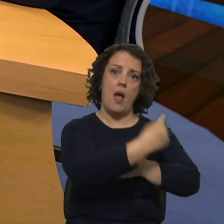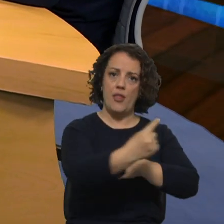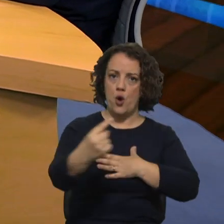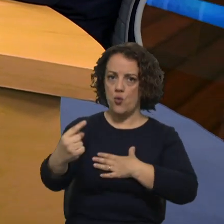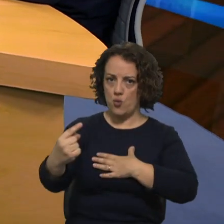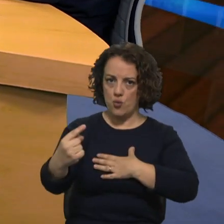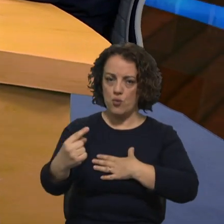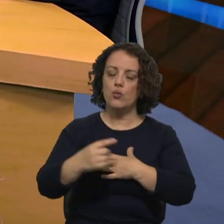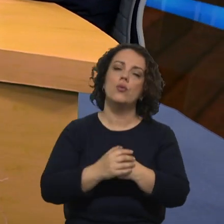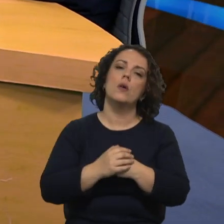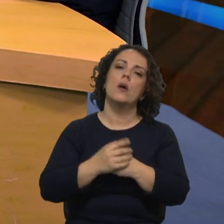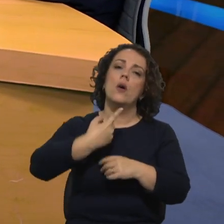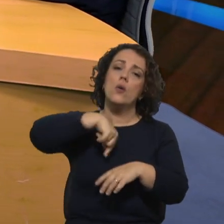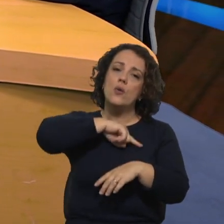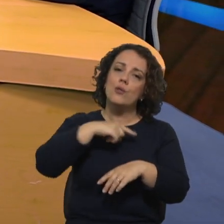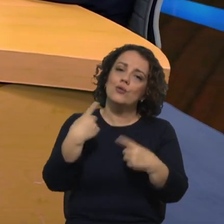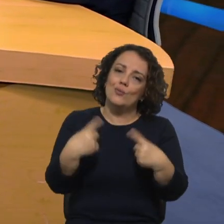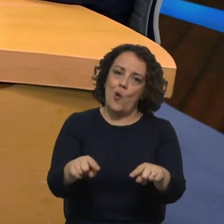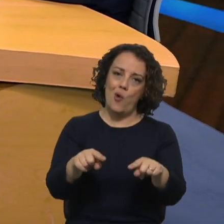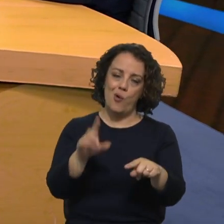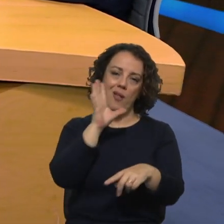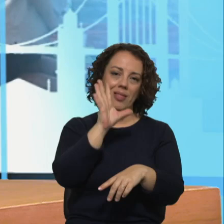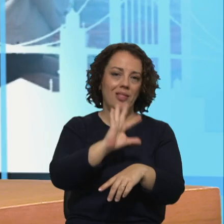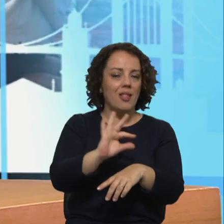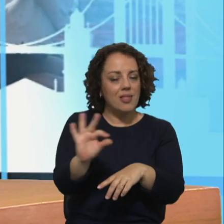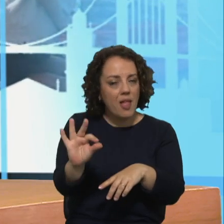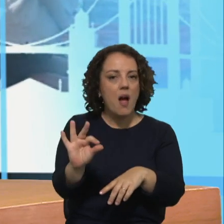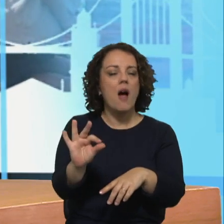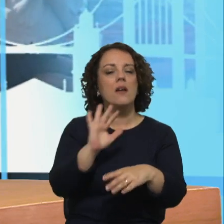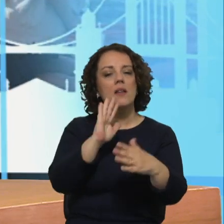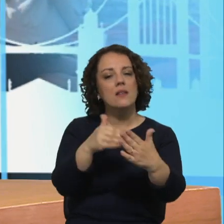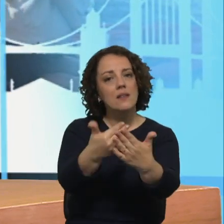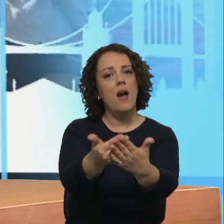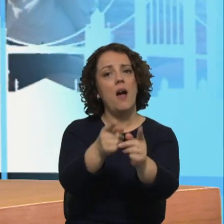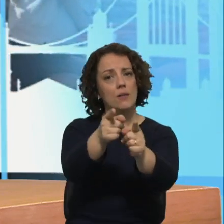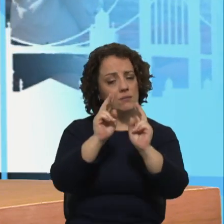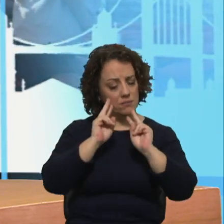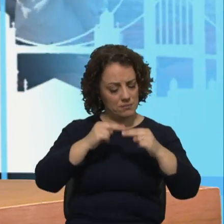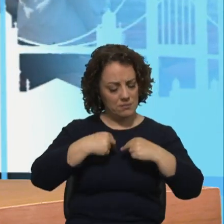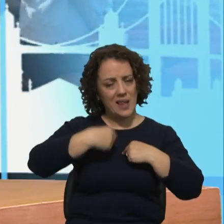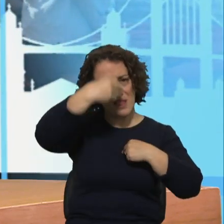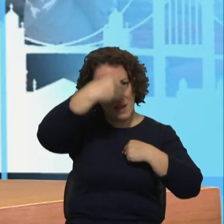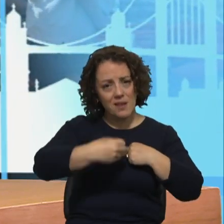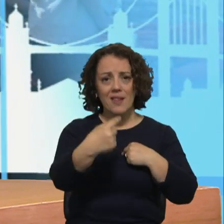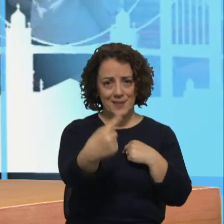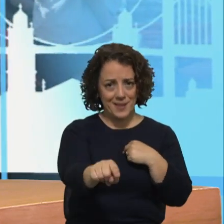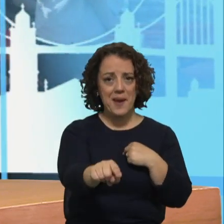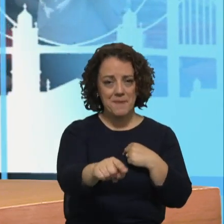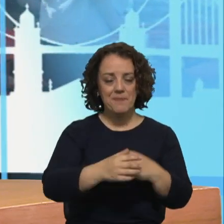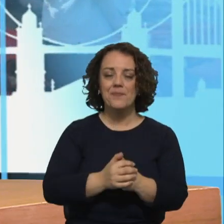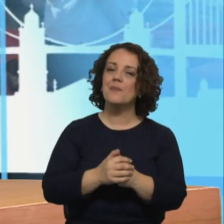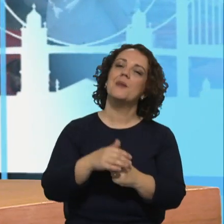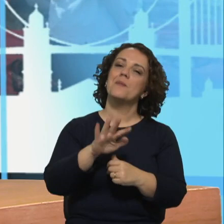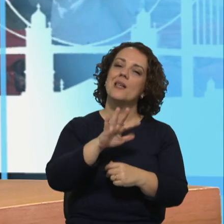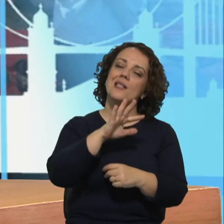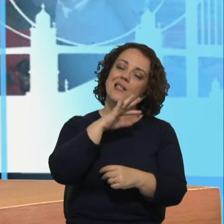portanto, nós só vamos tentar que a pessoa reconheça a dignidade que possui. Não deixa de ser curioso, já